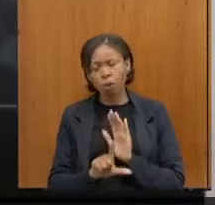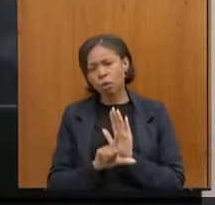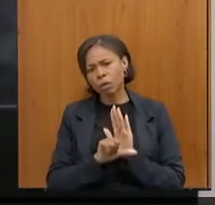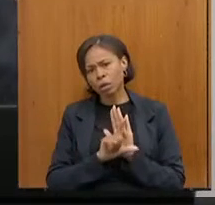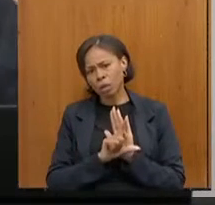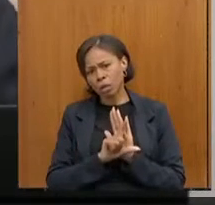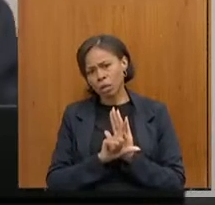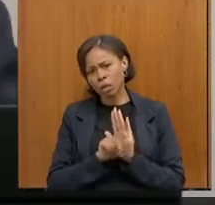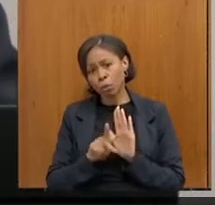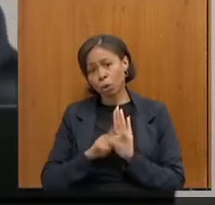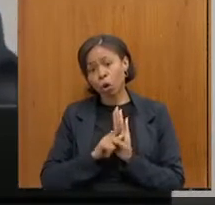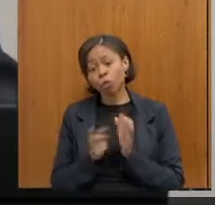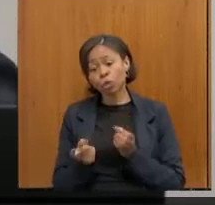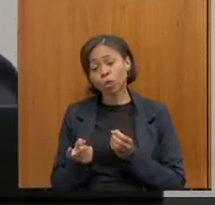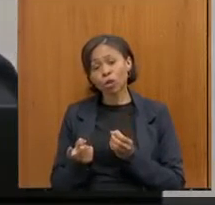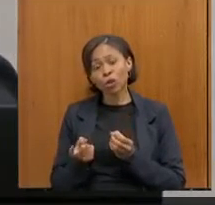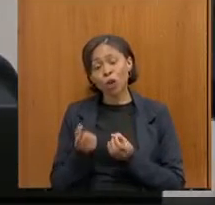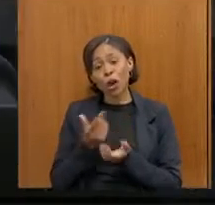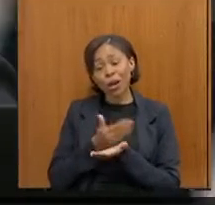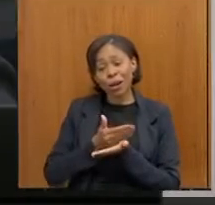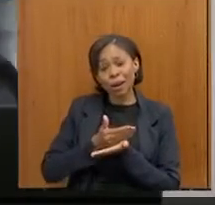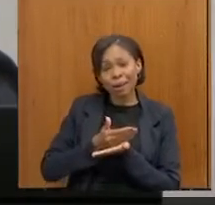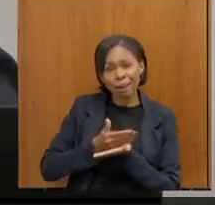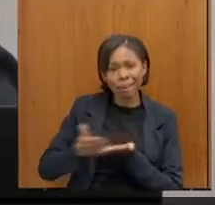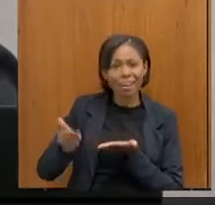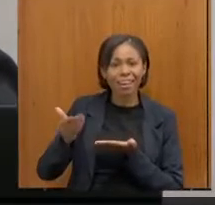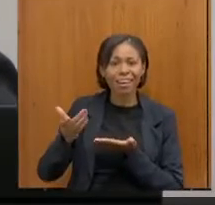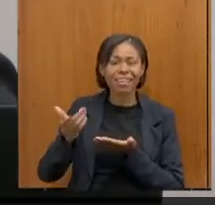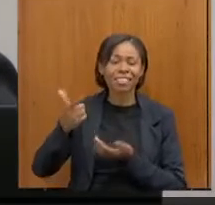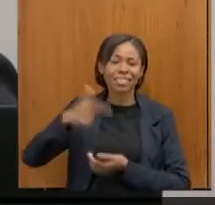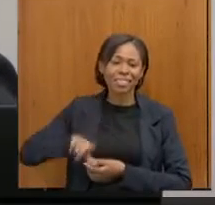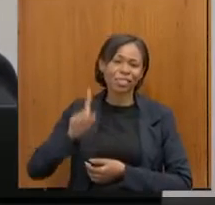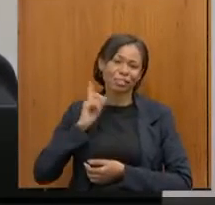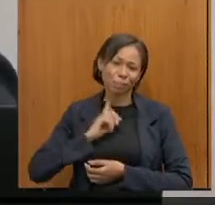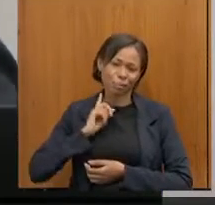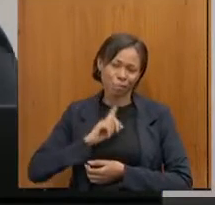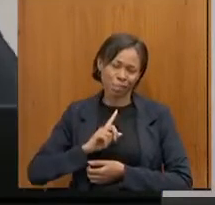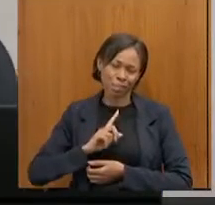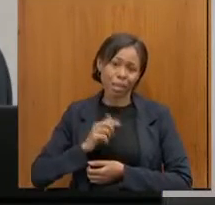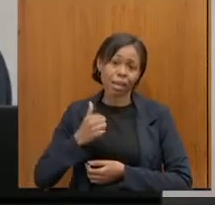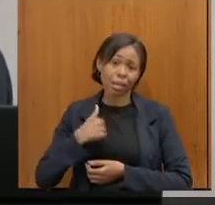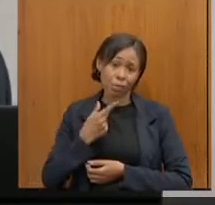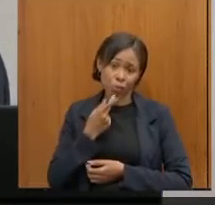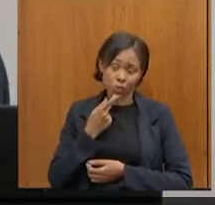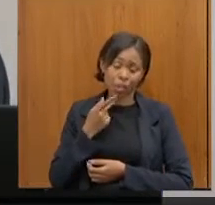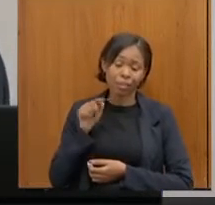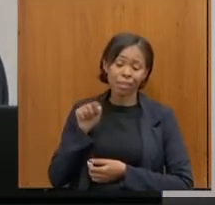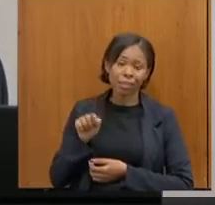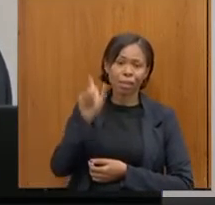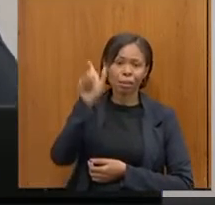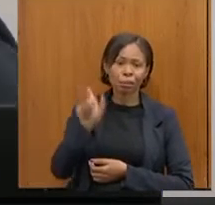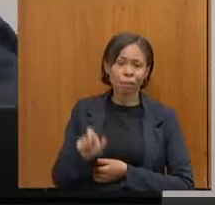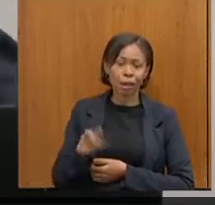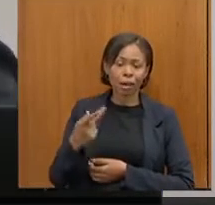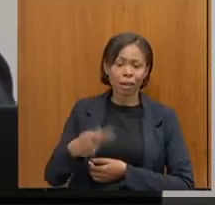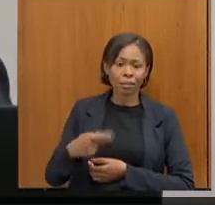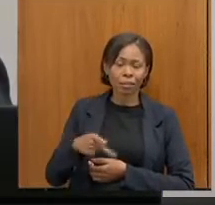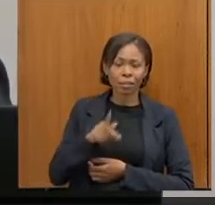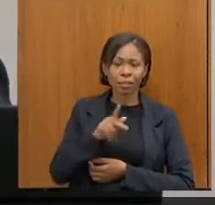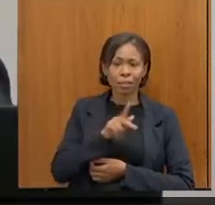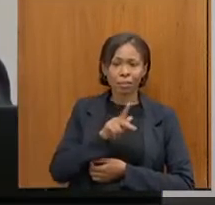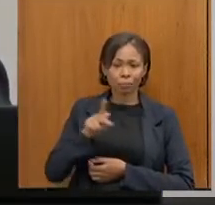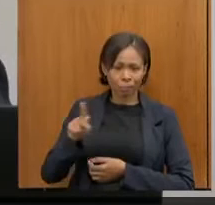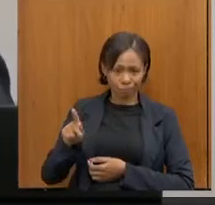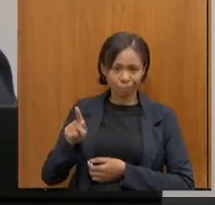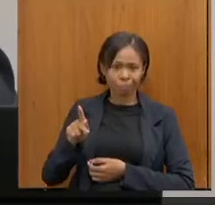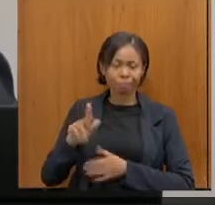lei do recomeça Minas eu aproveito aqui para destacar a figura importantíssima do nosso presidente da Assembleia de Minas Deputado